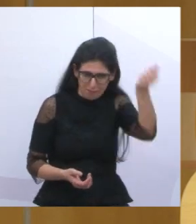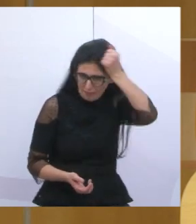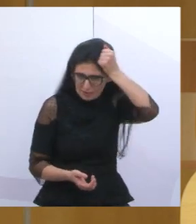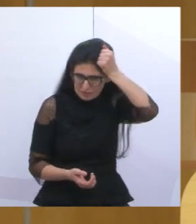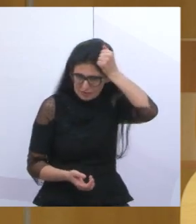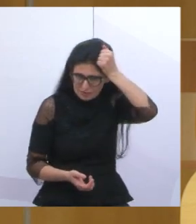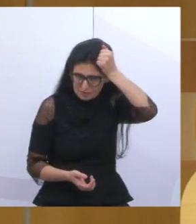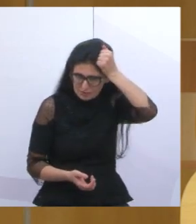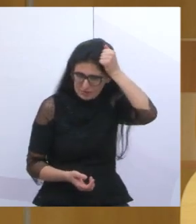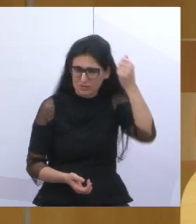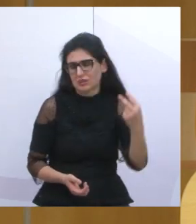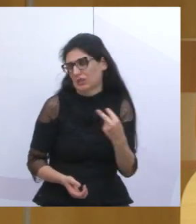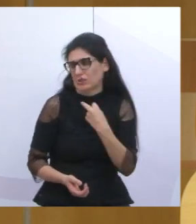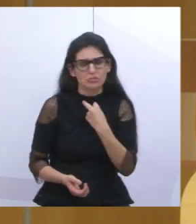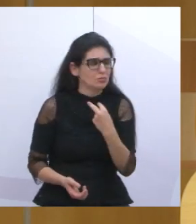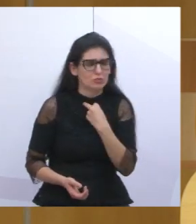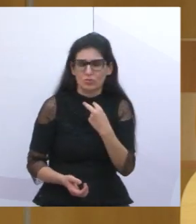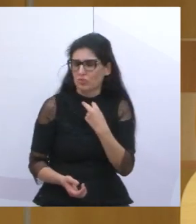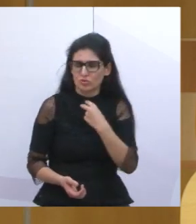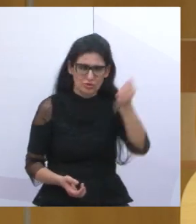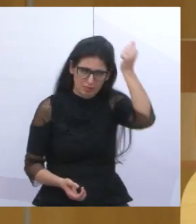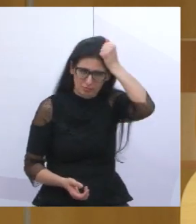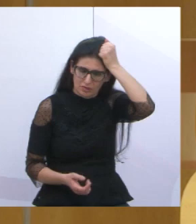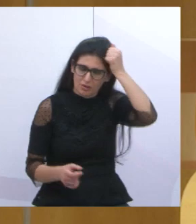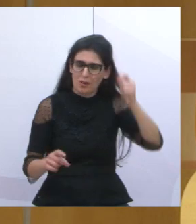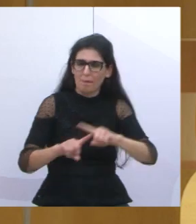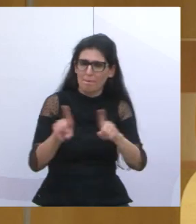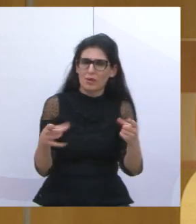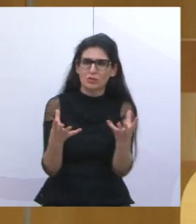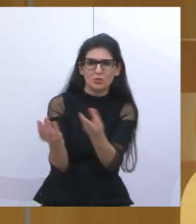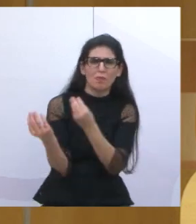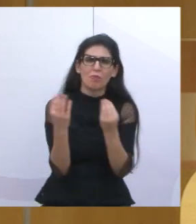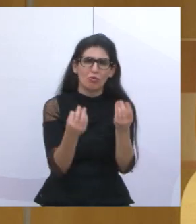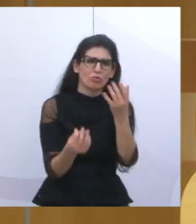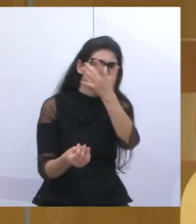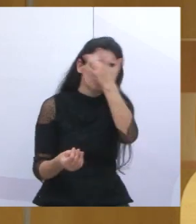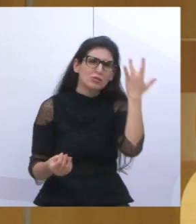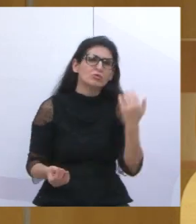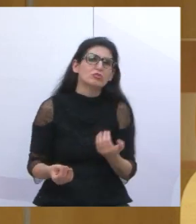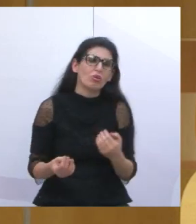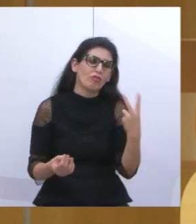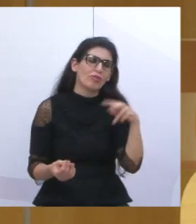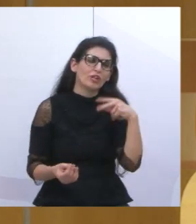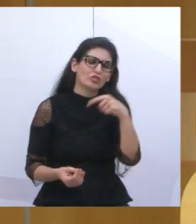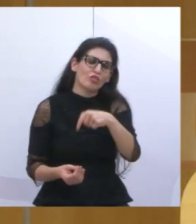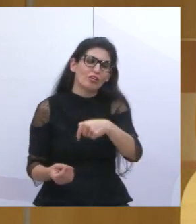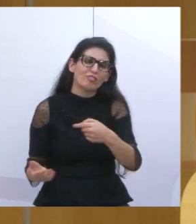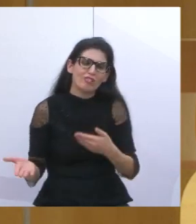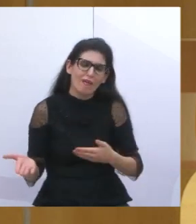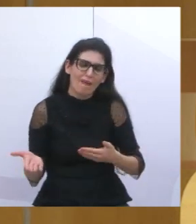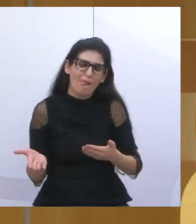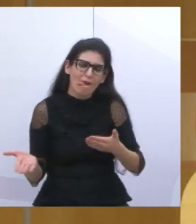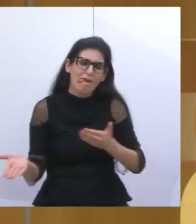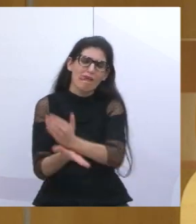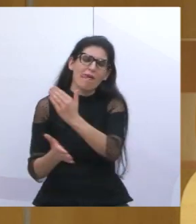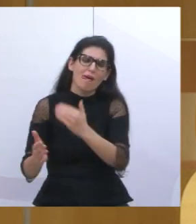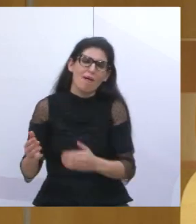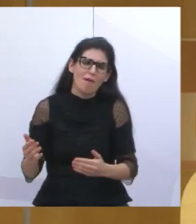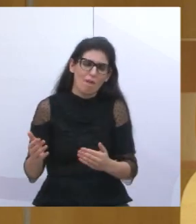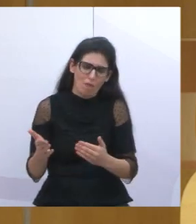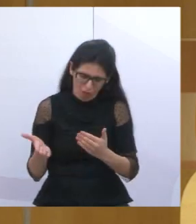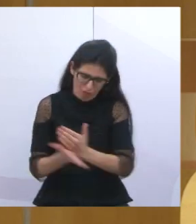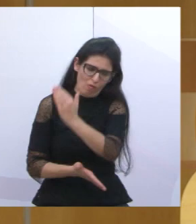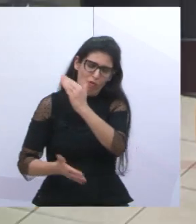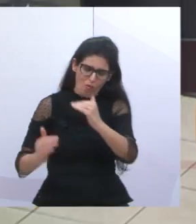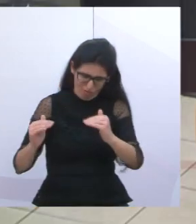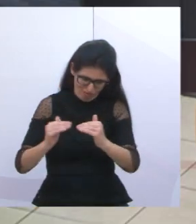só que hoje essa casa, vários vereadores que votaram a favor do projeto do remédio voltou atrás. Então, eu acho que a gente tem que ver isso. E outra